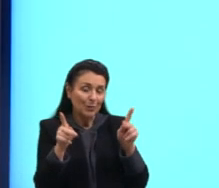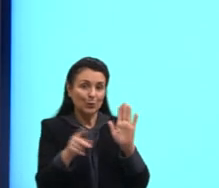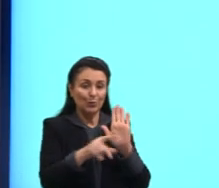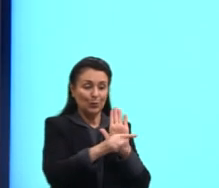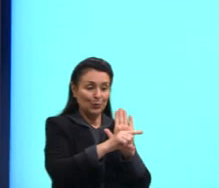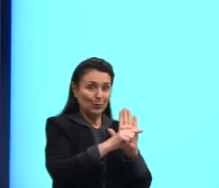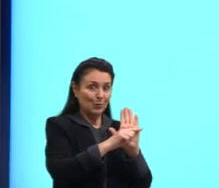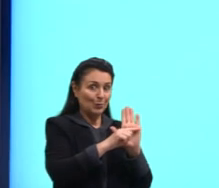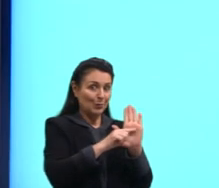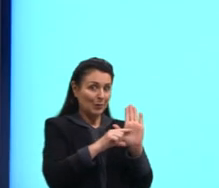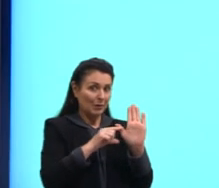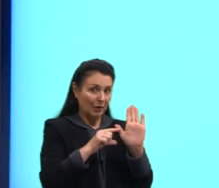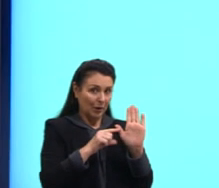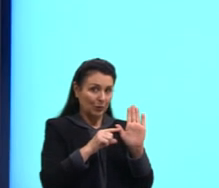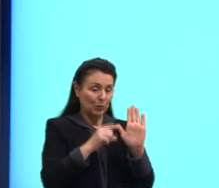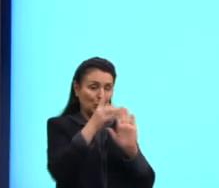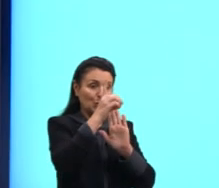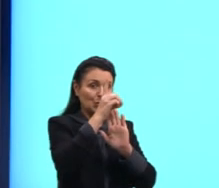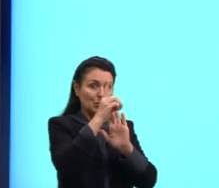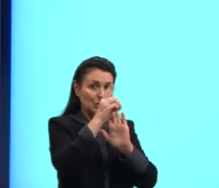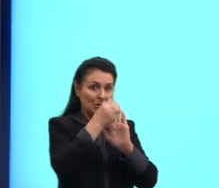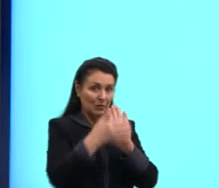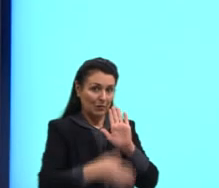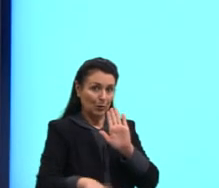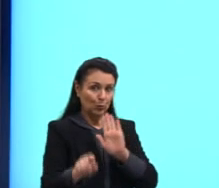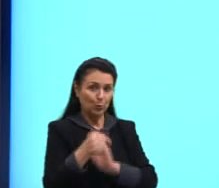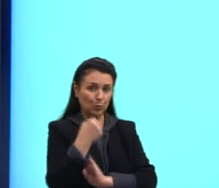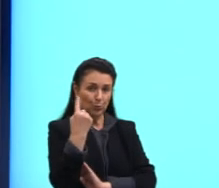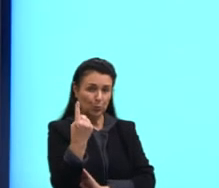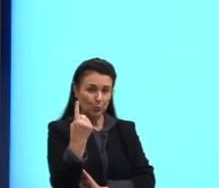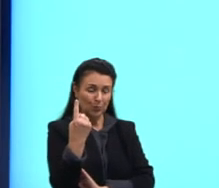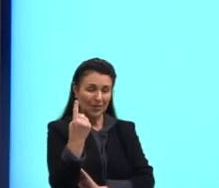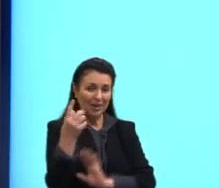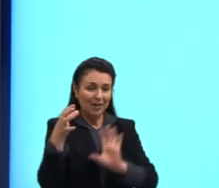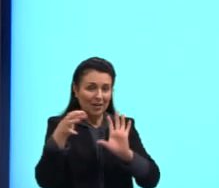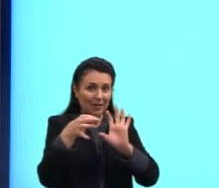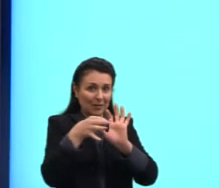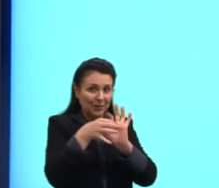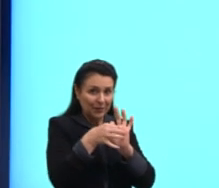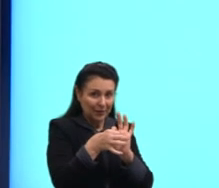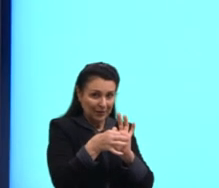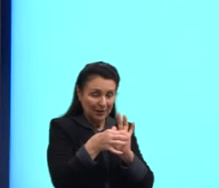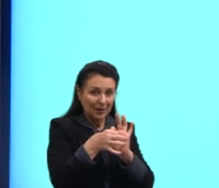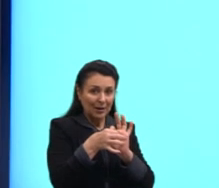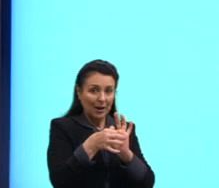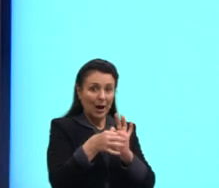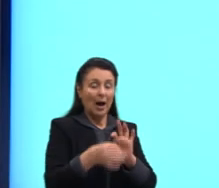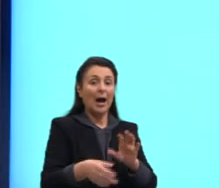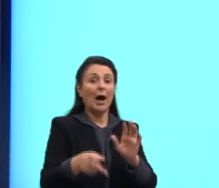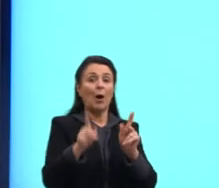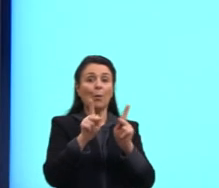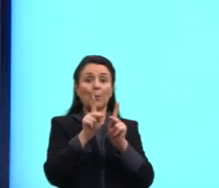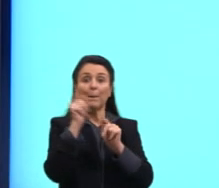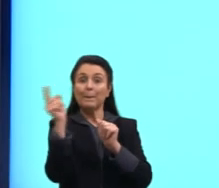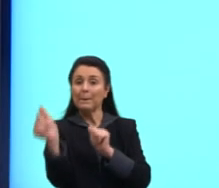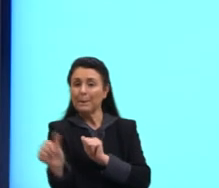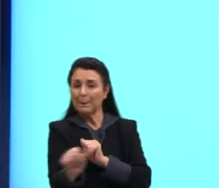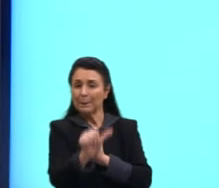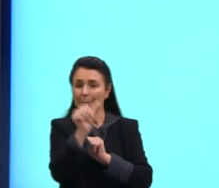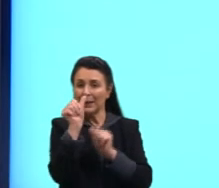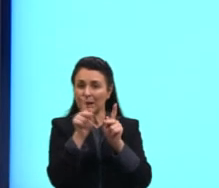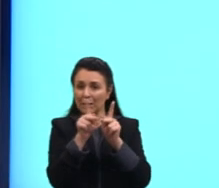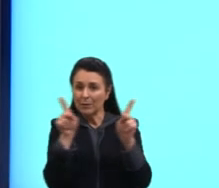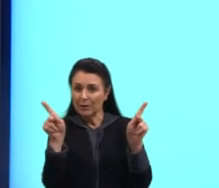desenvolvimento um esteja conectada à o primeiro período tu desenvolvimento